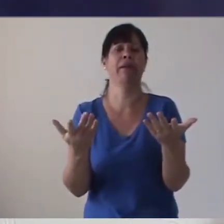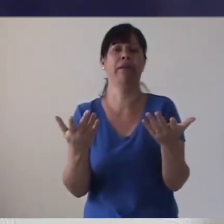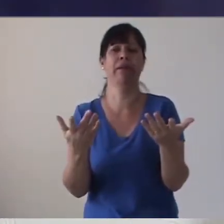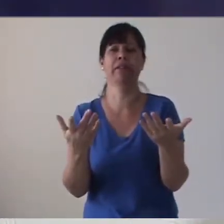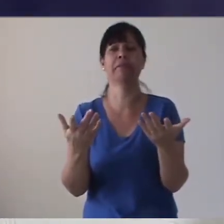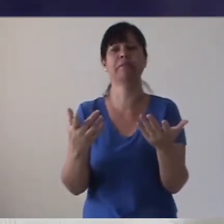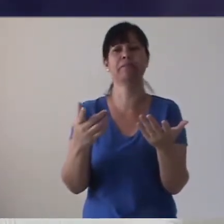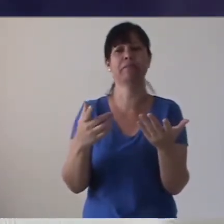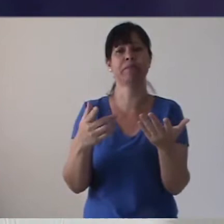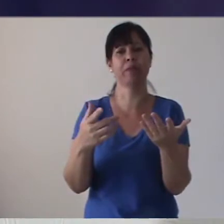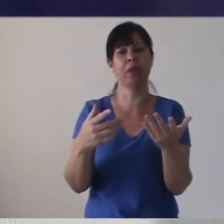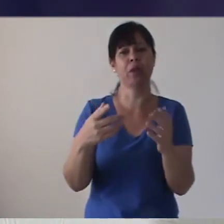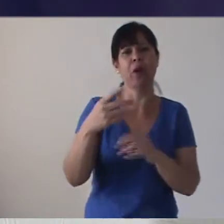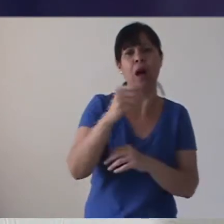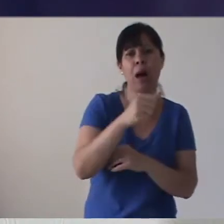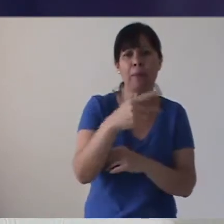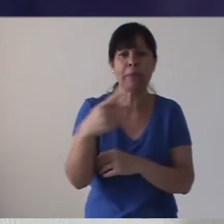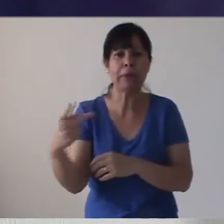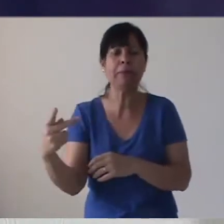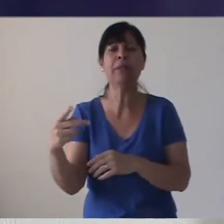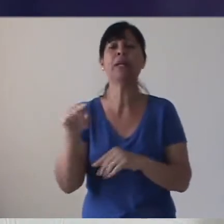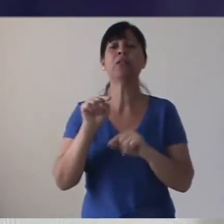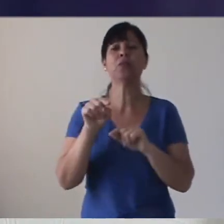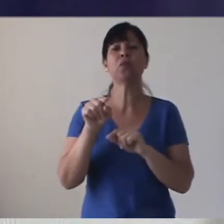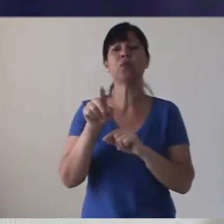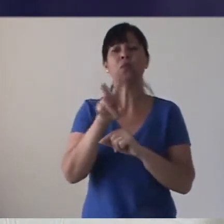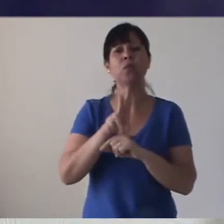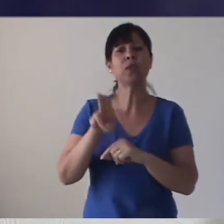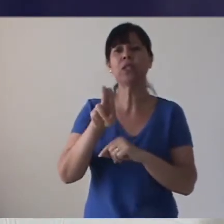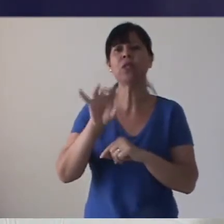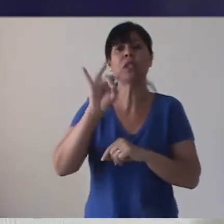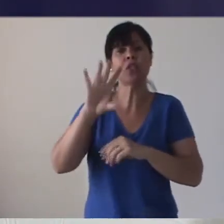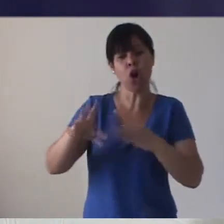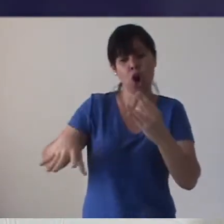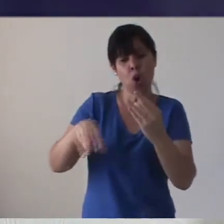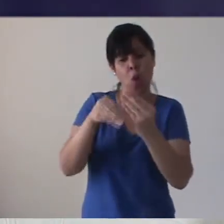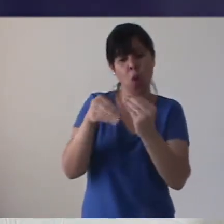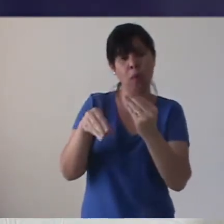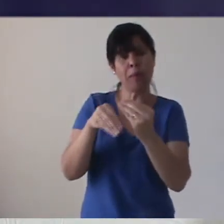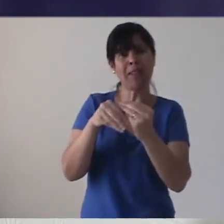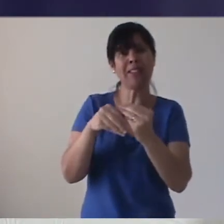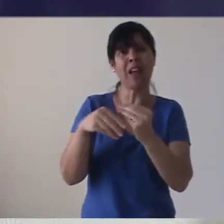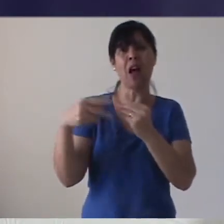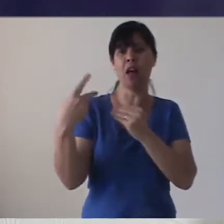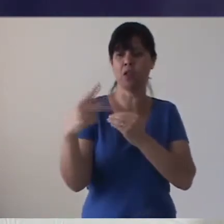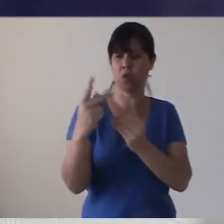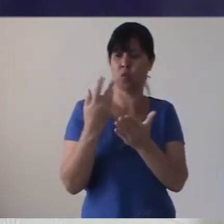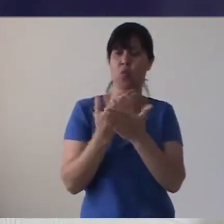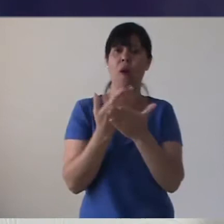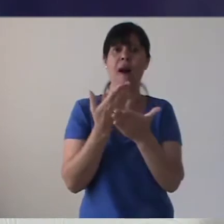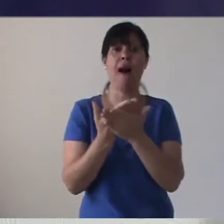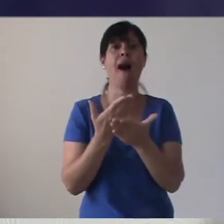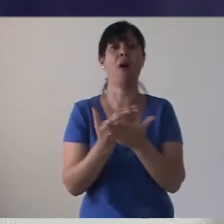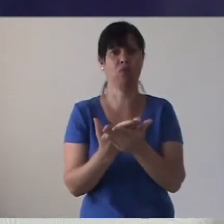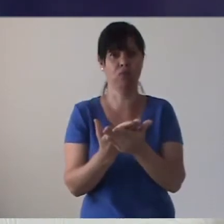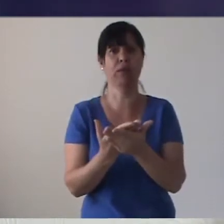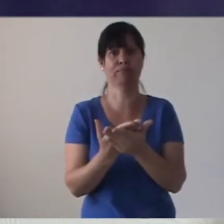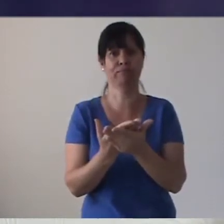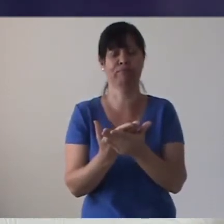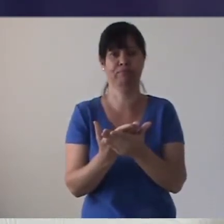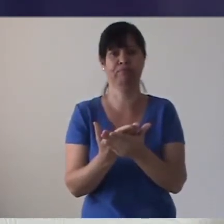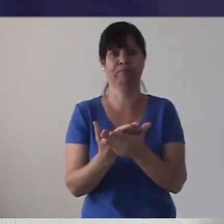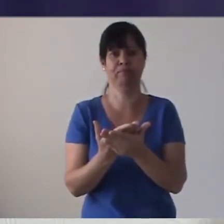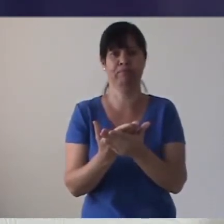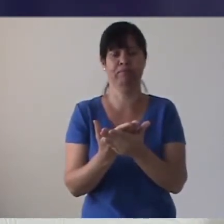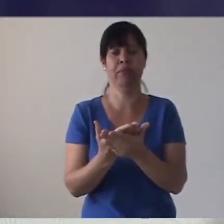tudo, você só acrescenta, tá? Você só acrescenta à sua